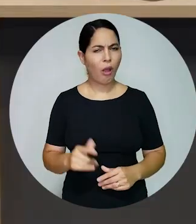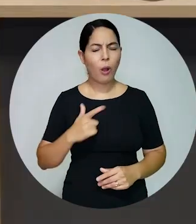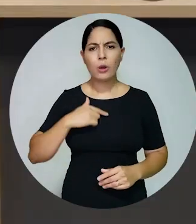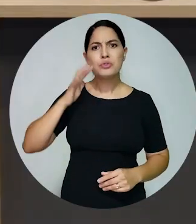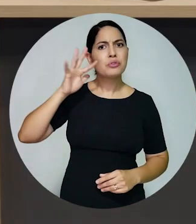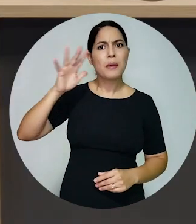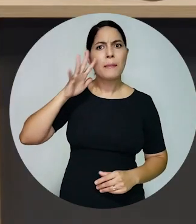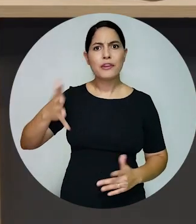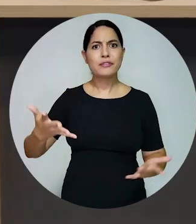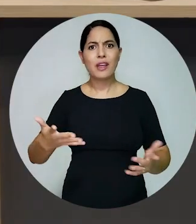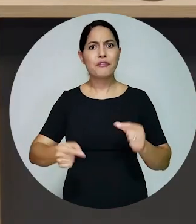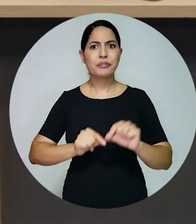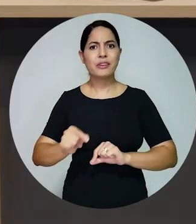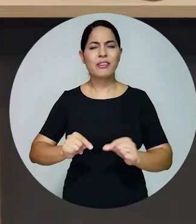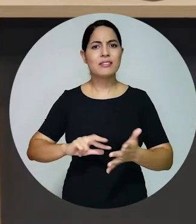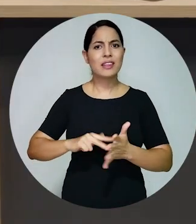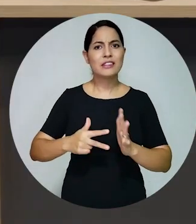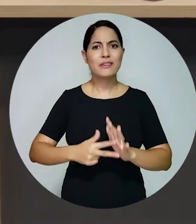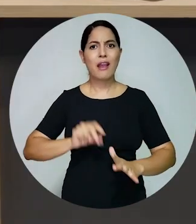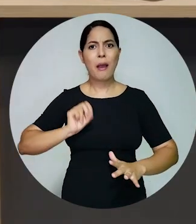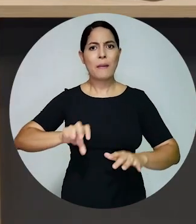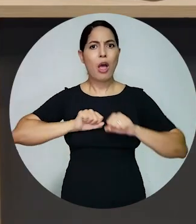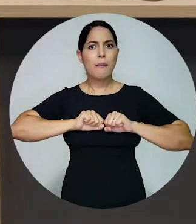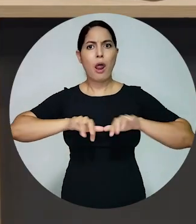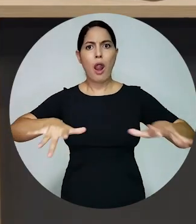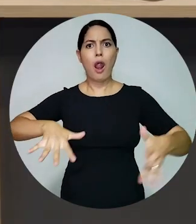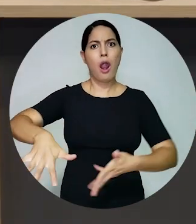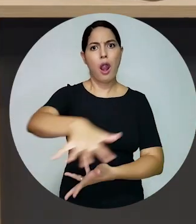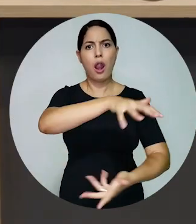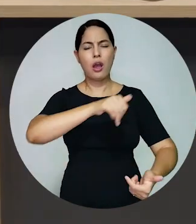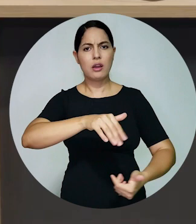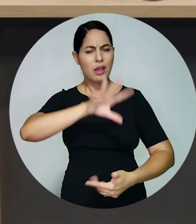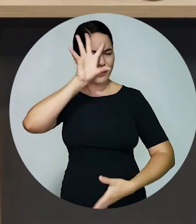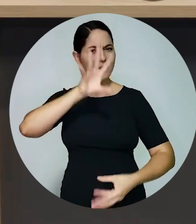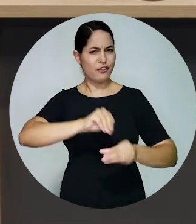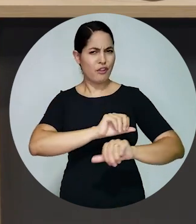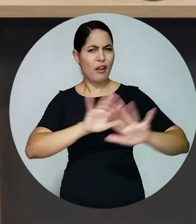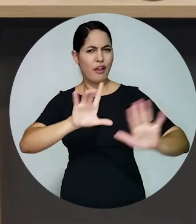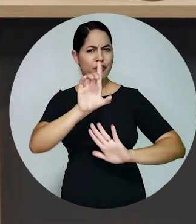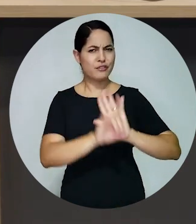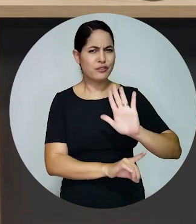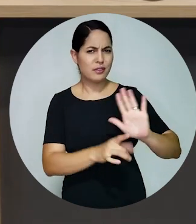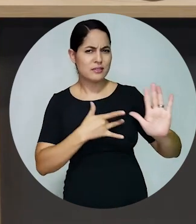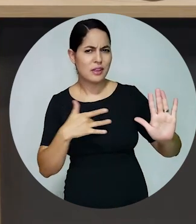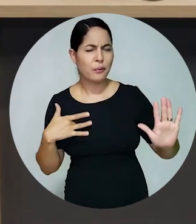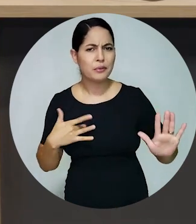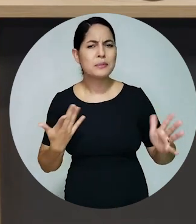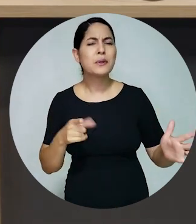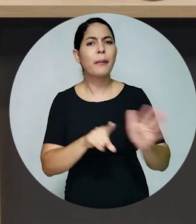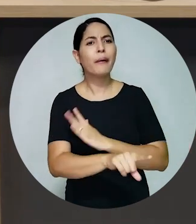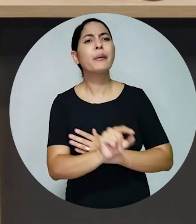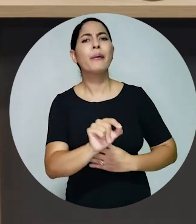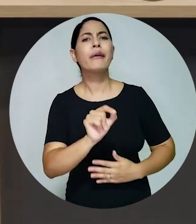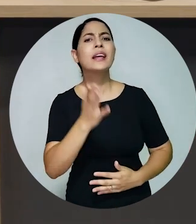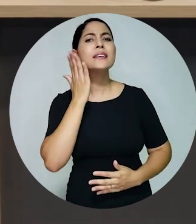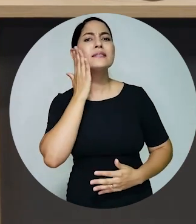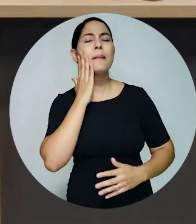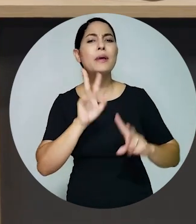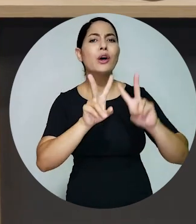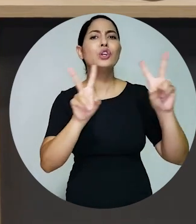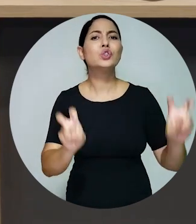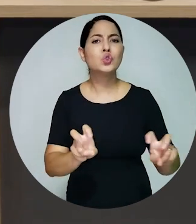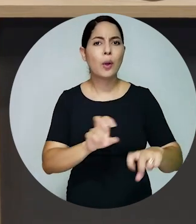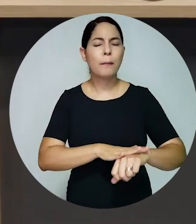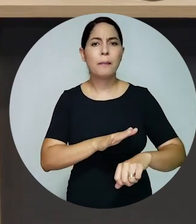tinha a menor noção do que era esse negócio de pandemia, eu sou só advogada. Eu entendia de direito da saúde, mas quem entendia de pandemia?